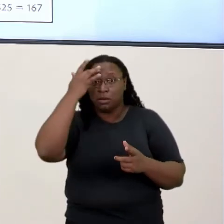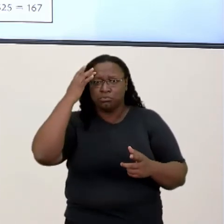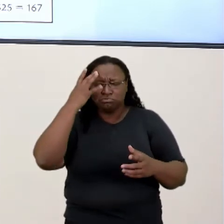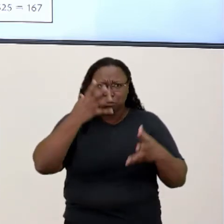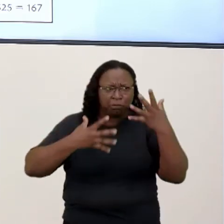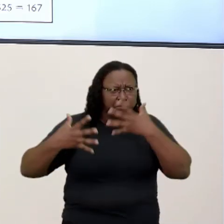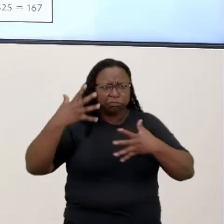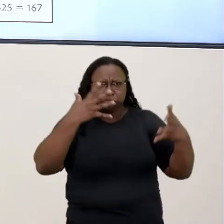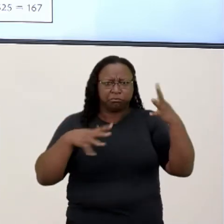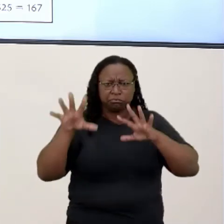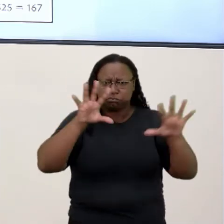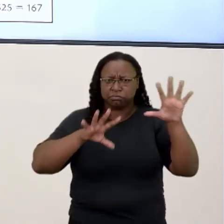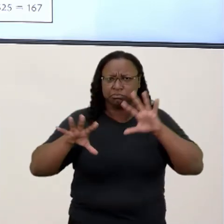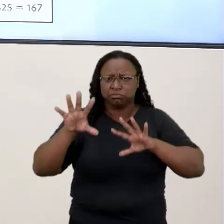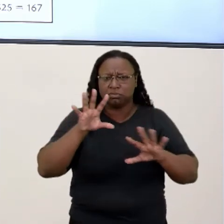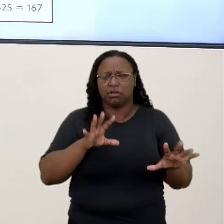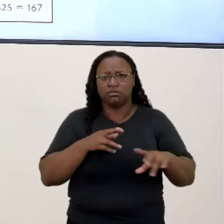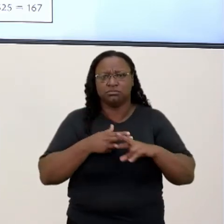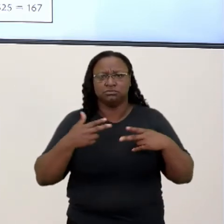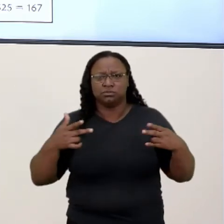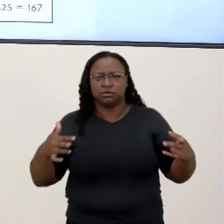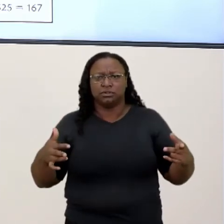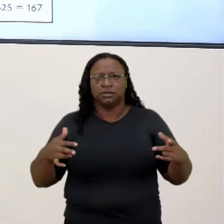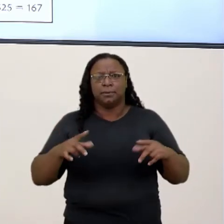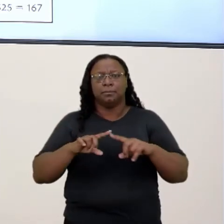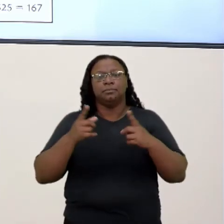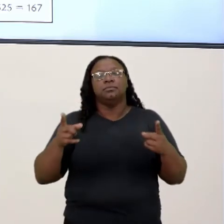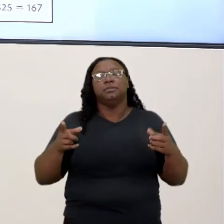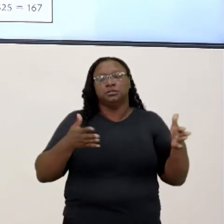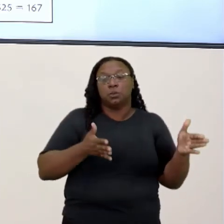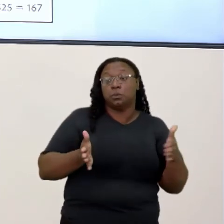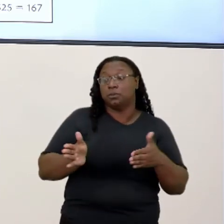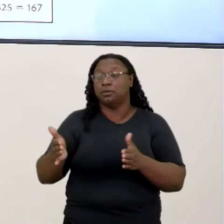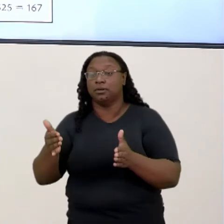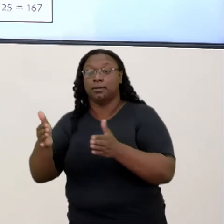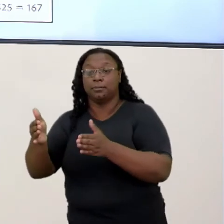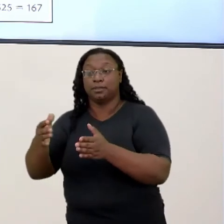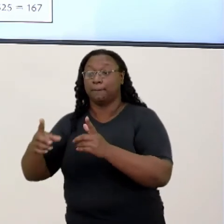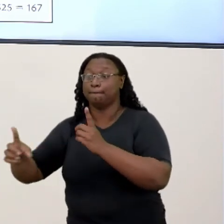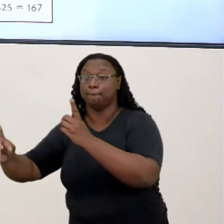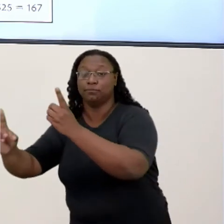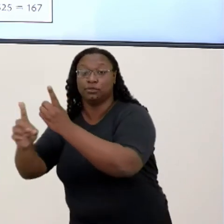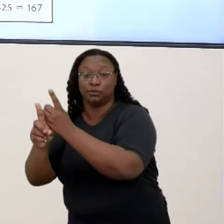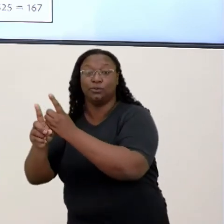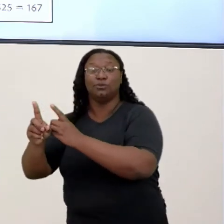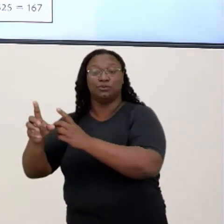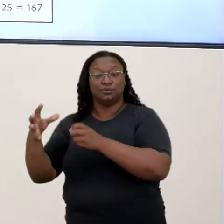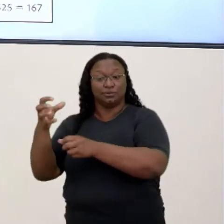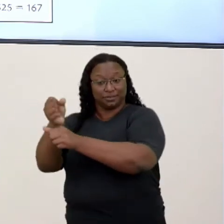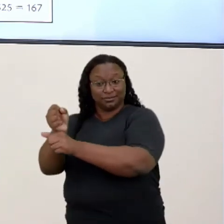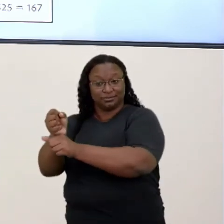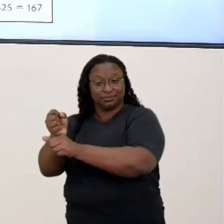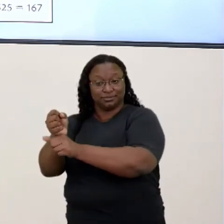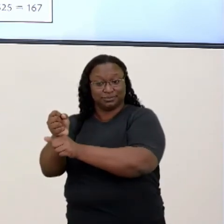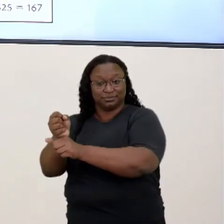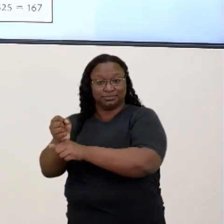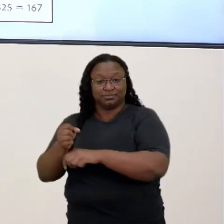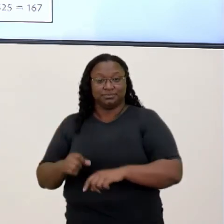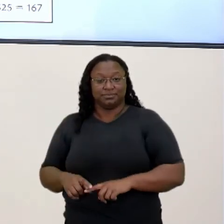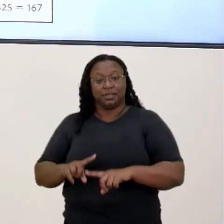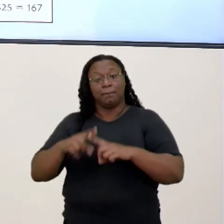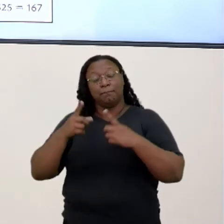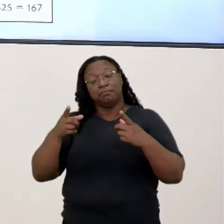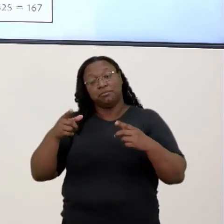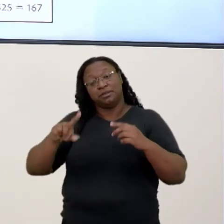coisa toda. Aí você vai explicando direitinho que existem outros caminhos para você chegar até ela, o porquê daquilo. Aí algumas aulas